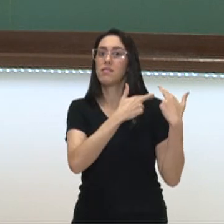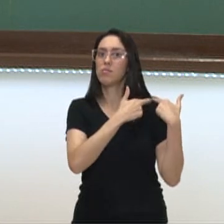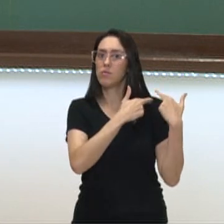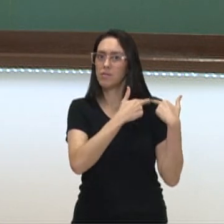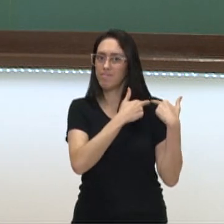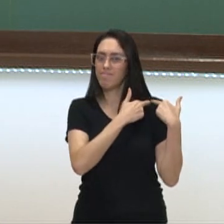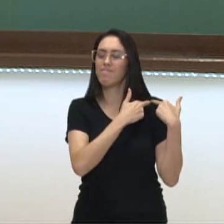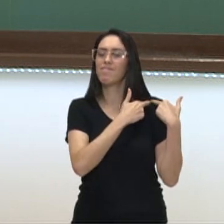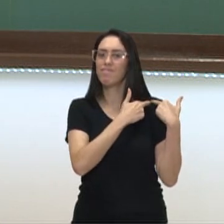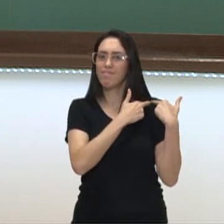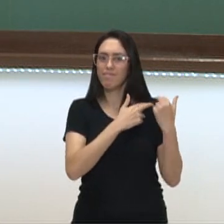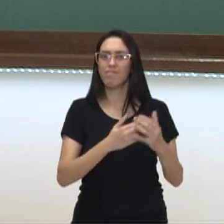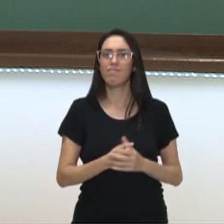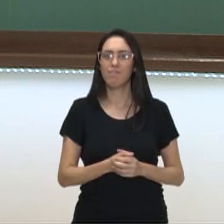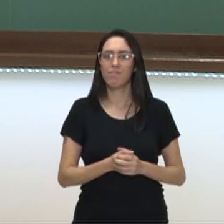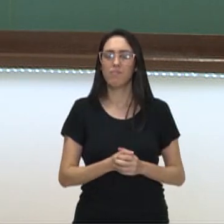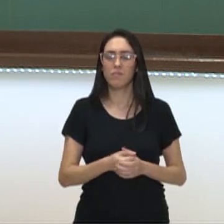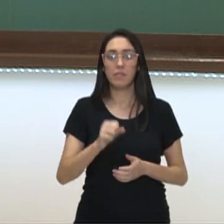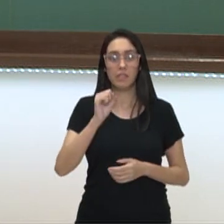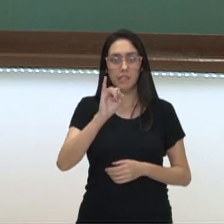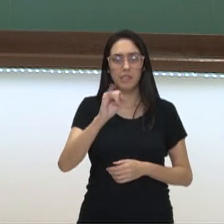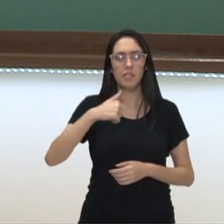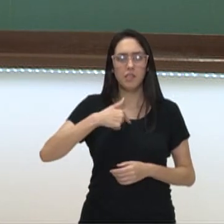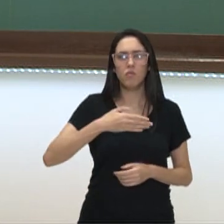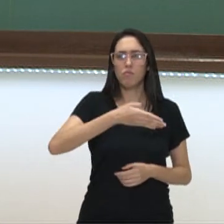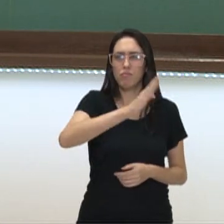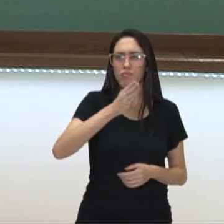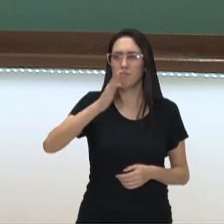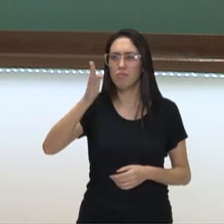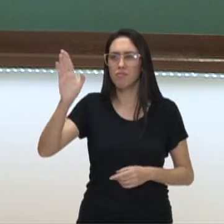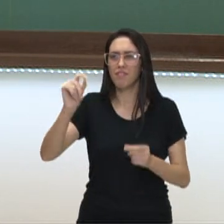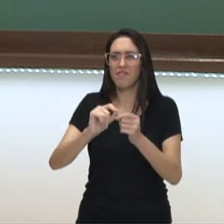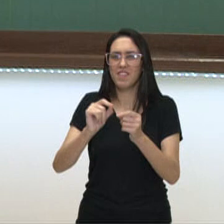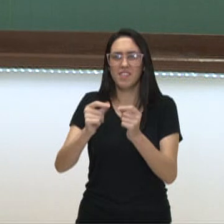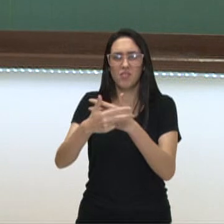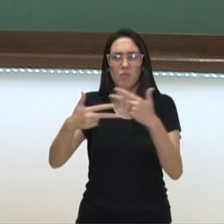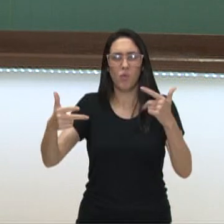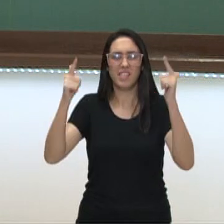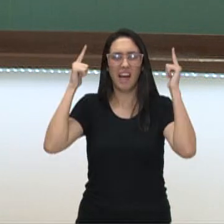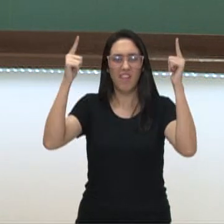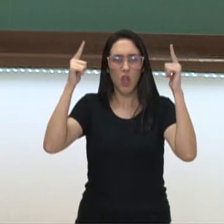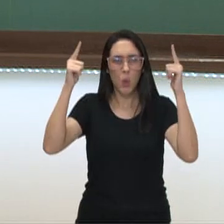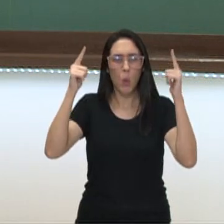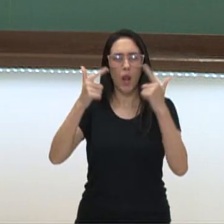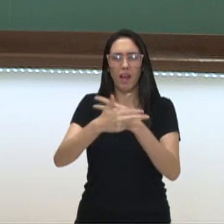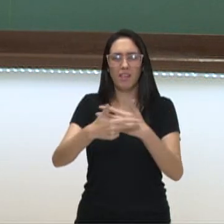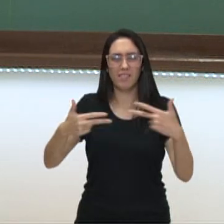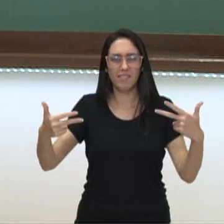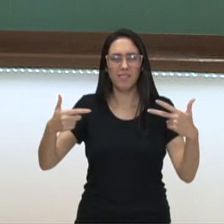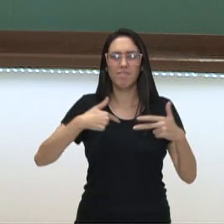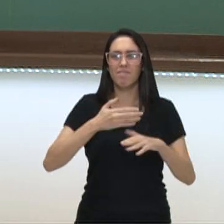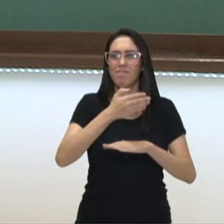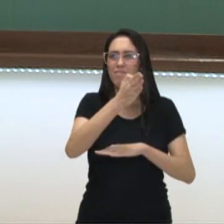responsabilidade. Quando eu começo a ser um praticante de uma prática dessas de aventura, né? Começo